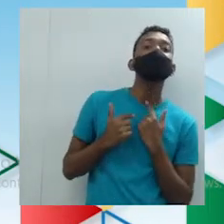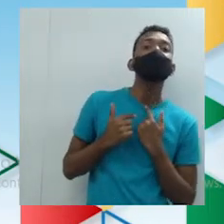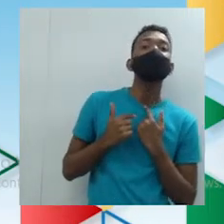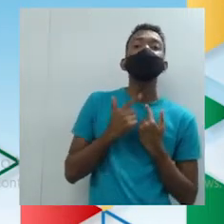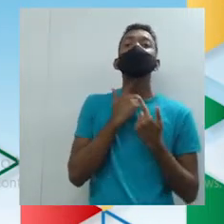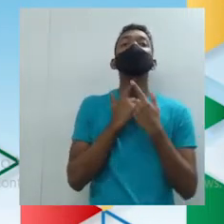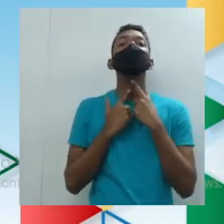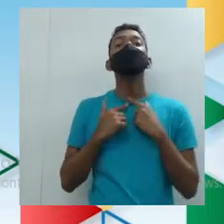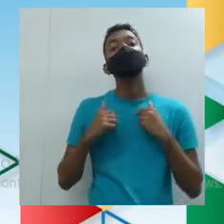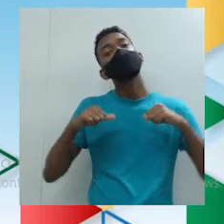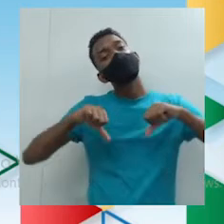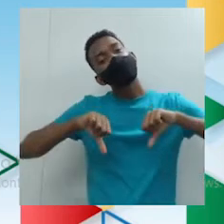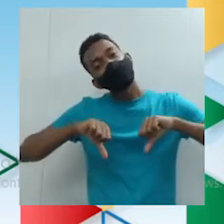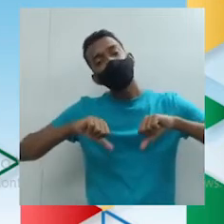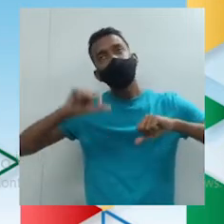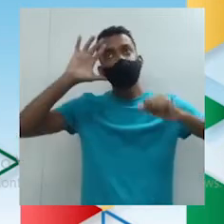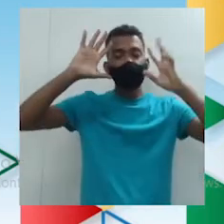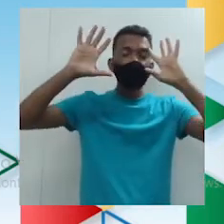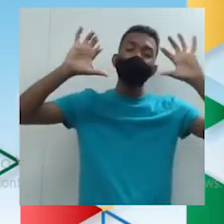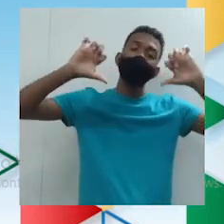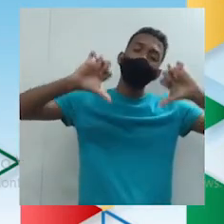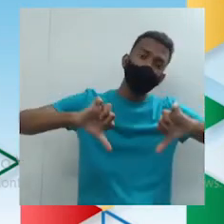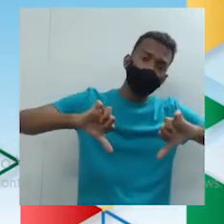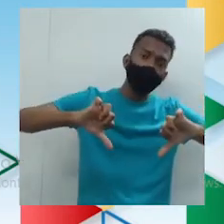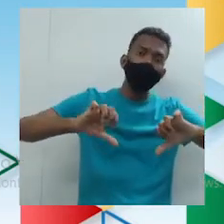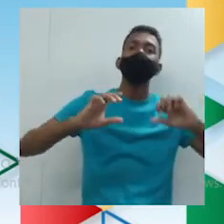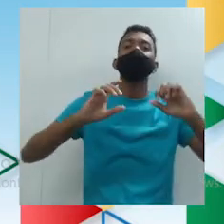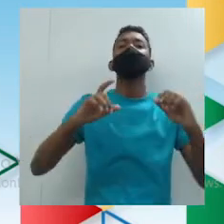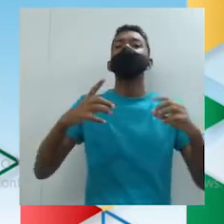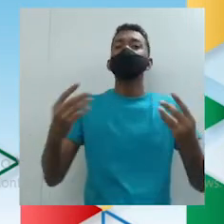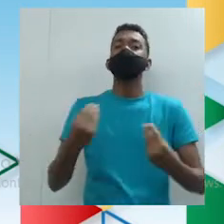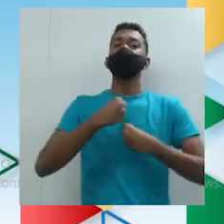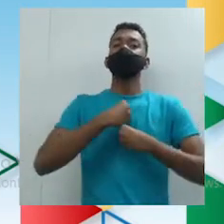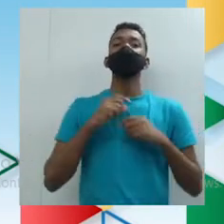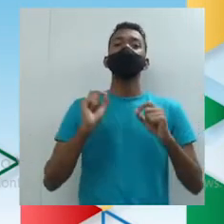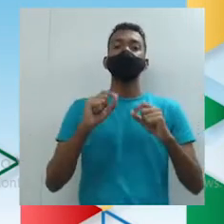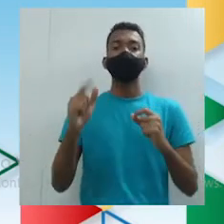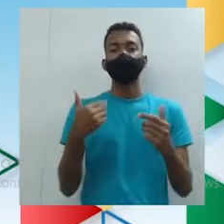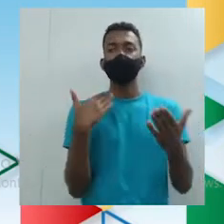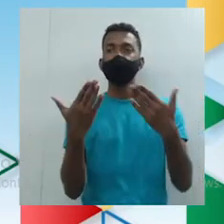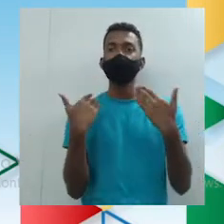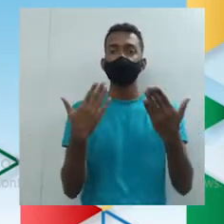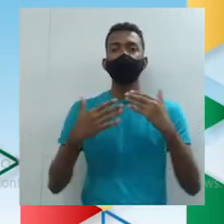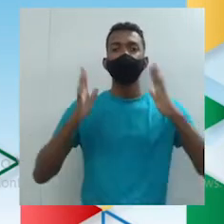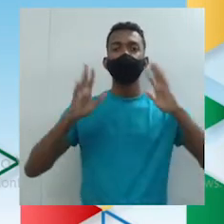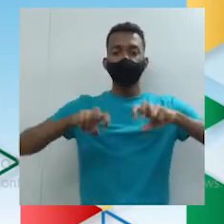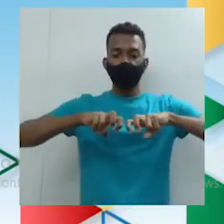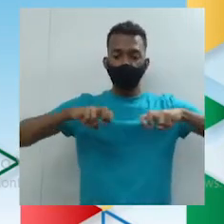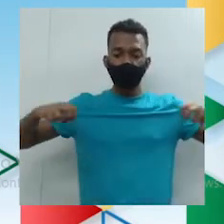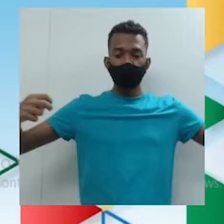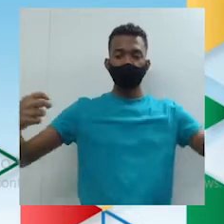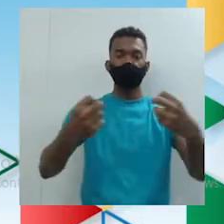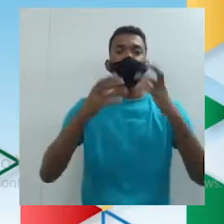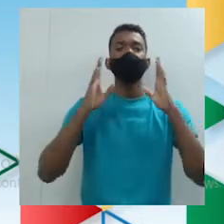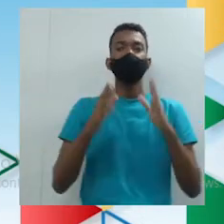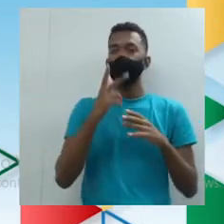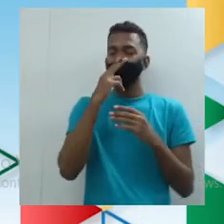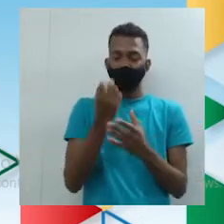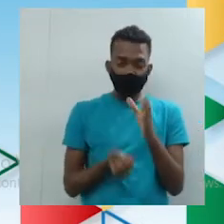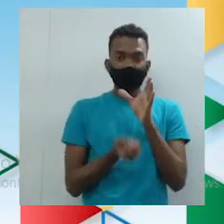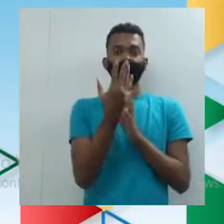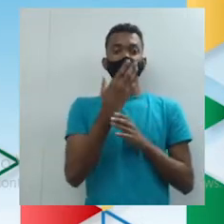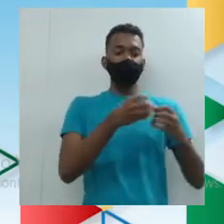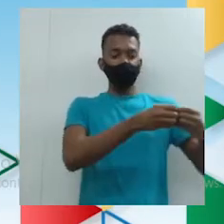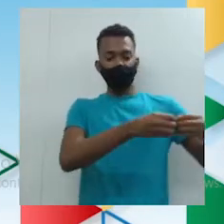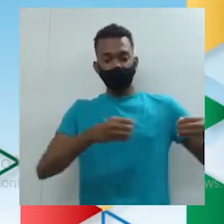desejos frustrados, sonhos frustrados, nos remetem a quê? A um papo, a uma conversa. O cenário cria-se um cenário de